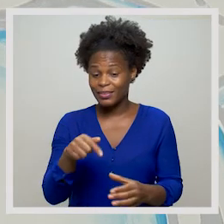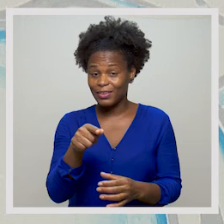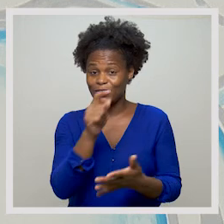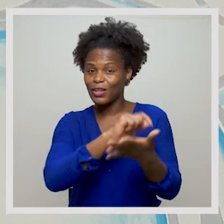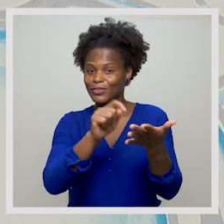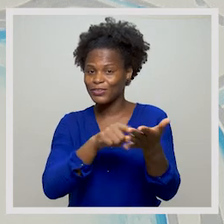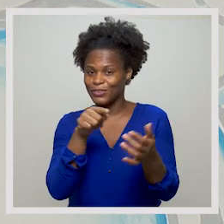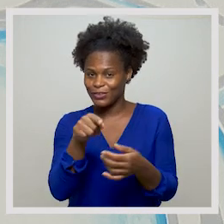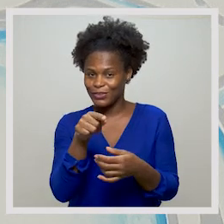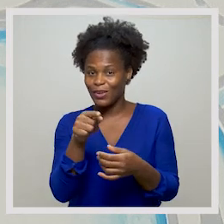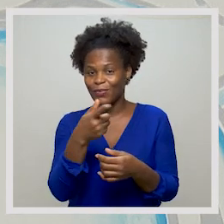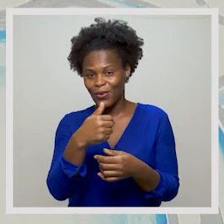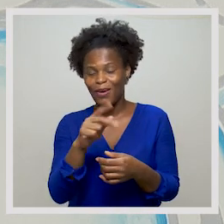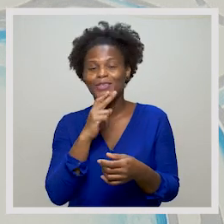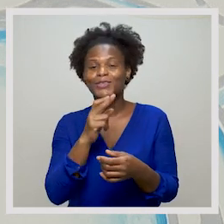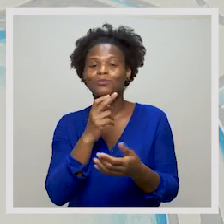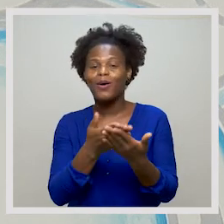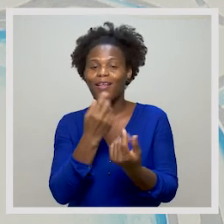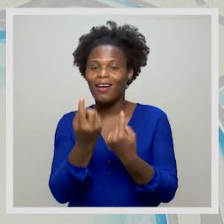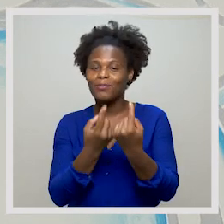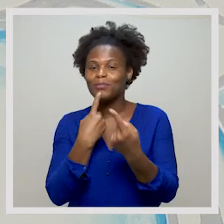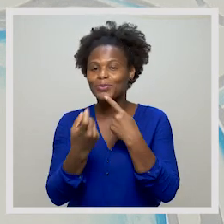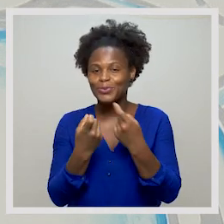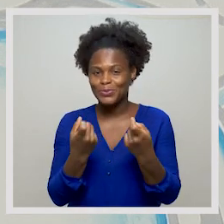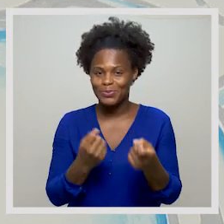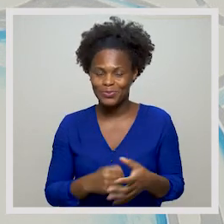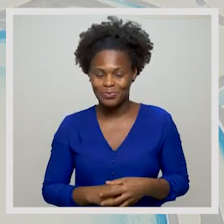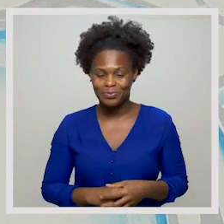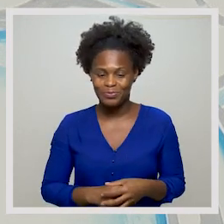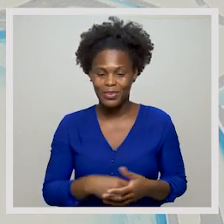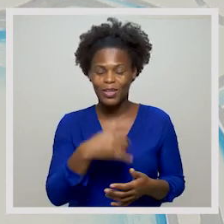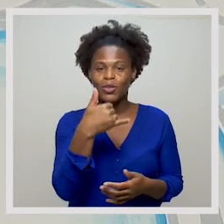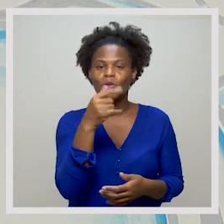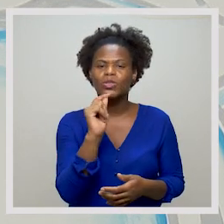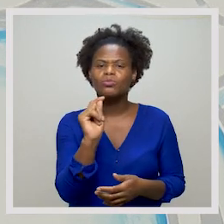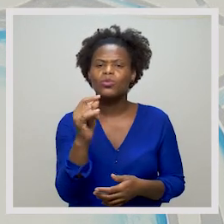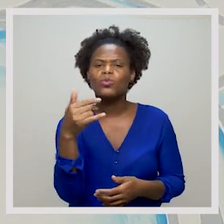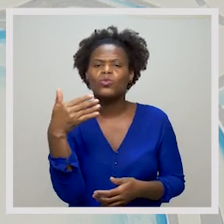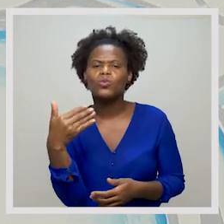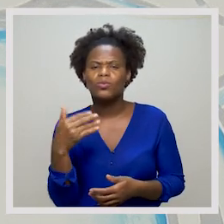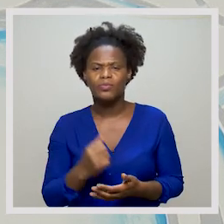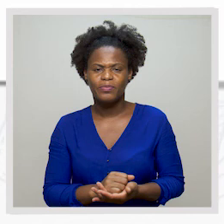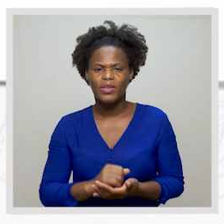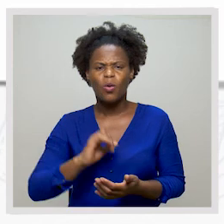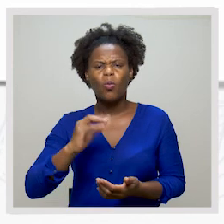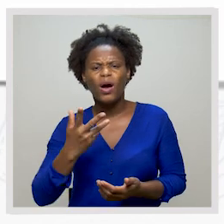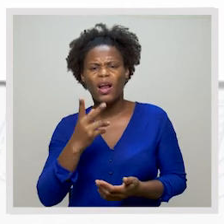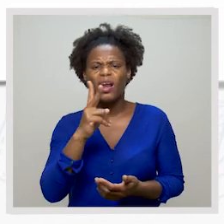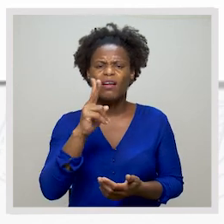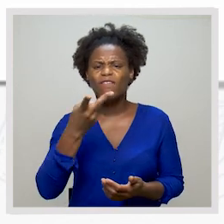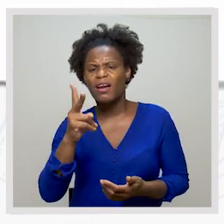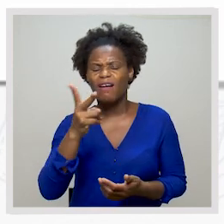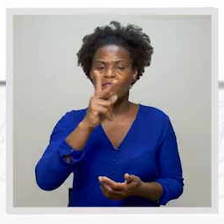De acordo com esses registros, vamos responder algumas questões. 2.1. Qual